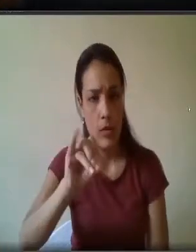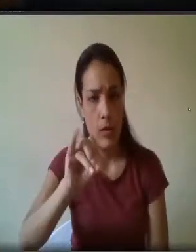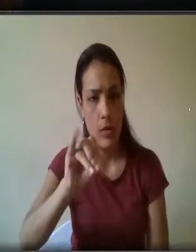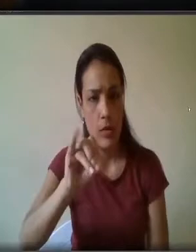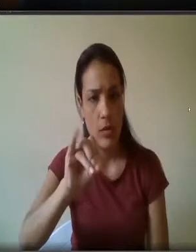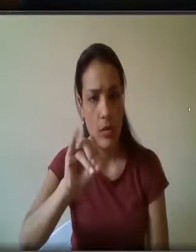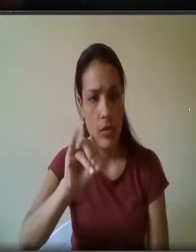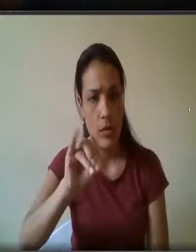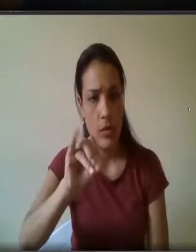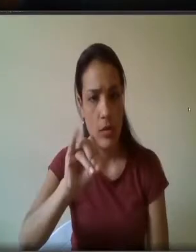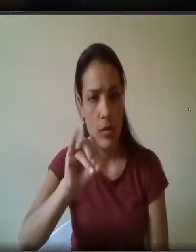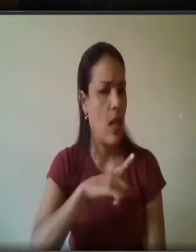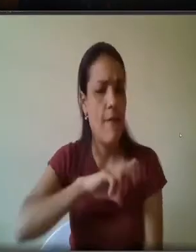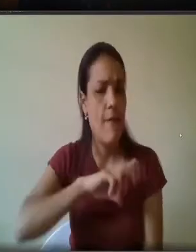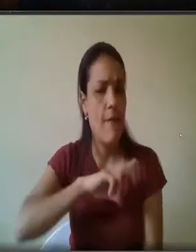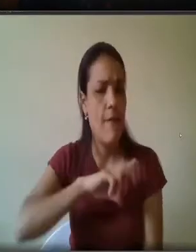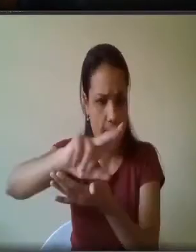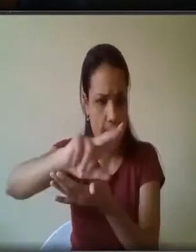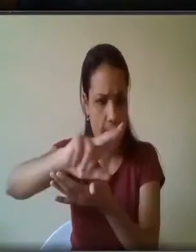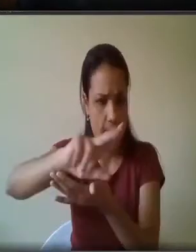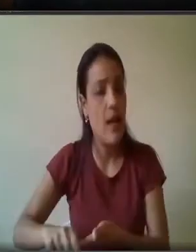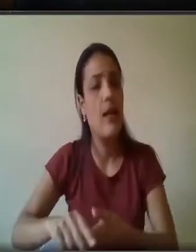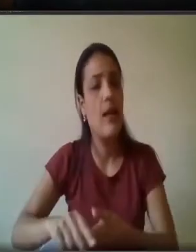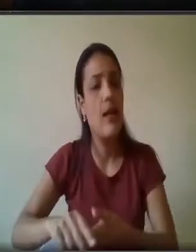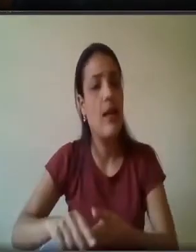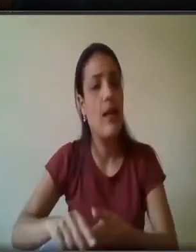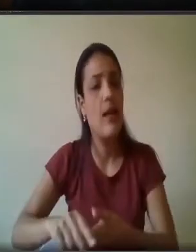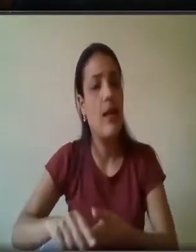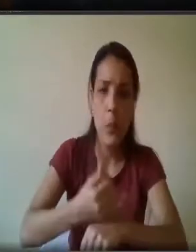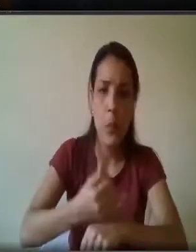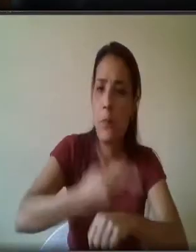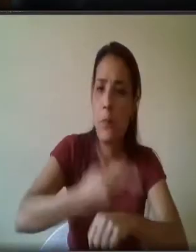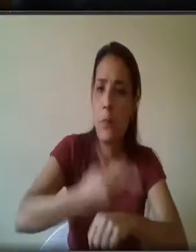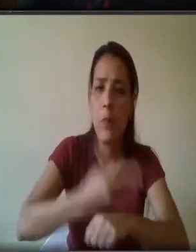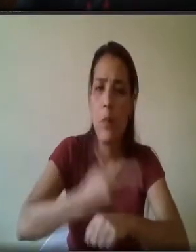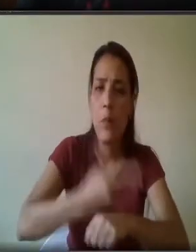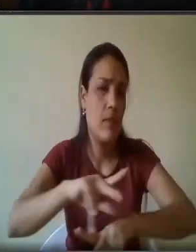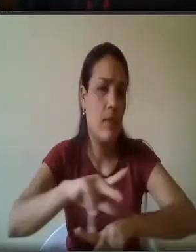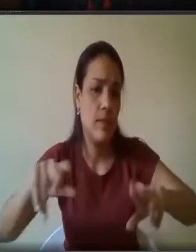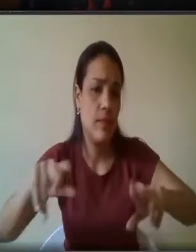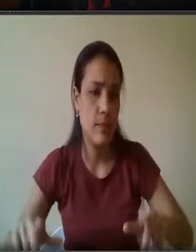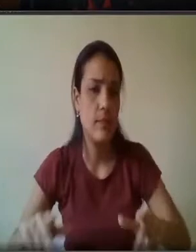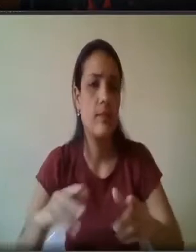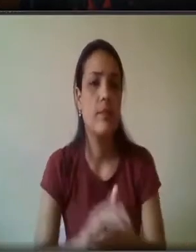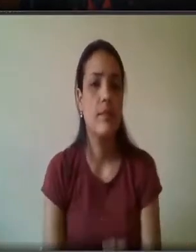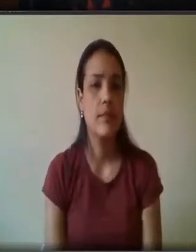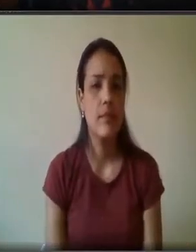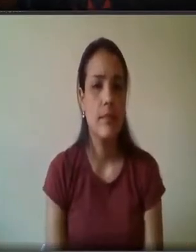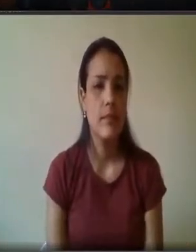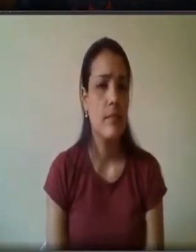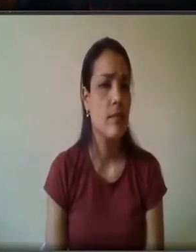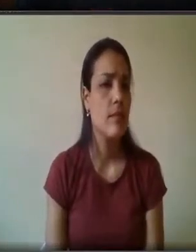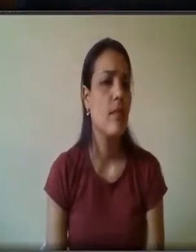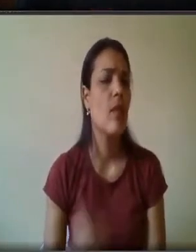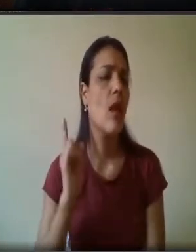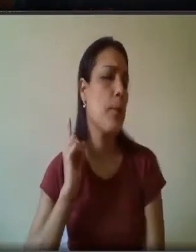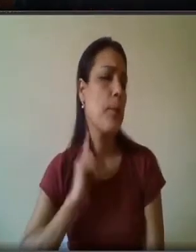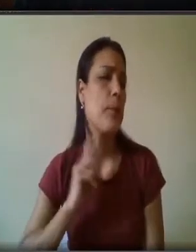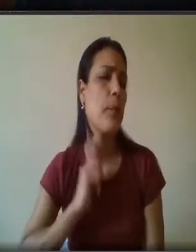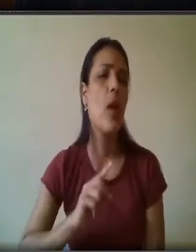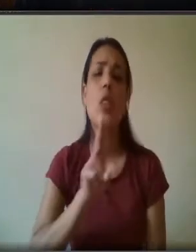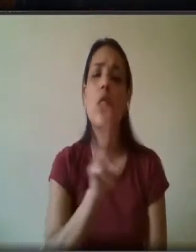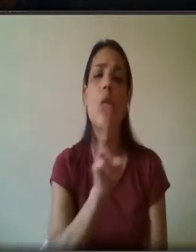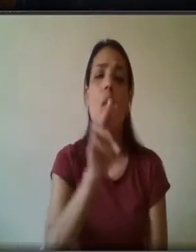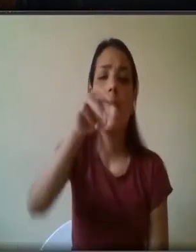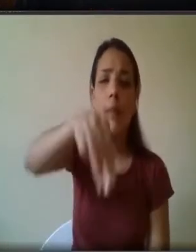a primeira... Você já começa a entender por que aquele estado chama Minas Gerais. Por que no